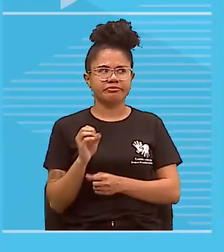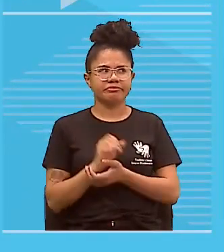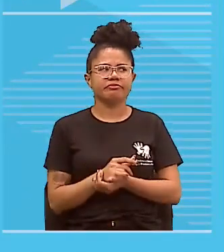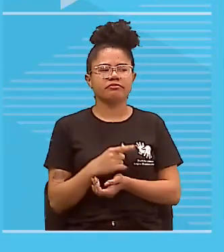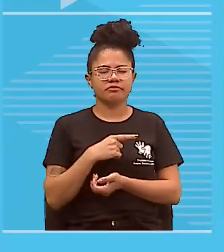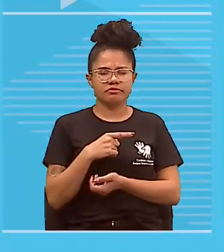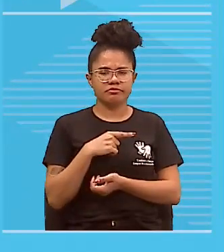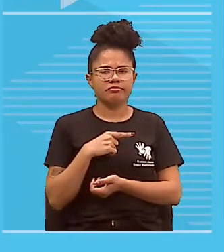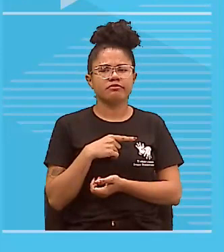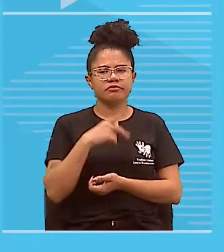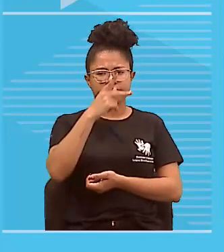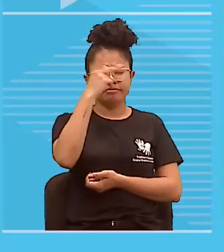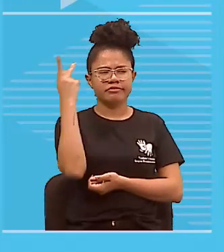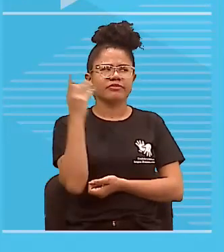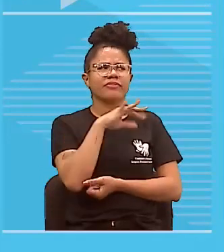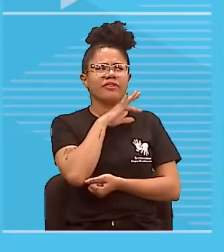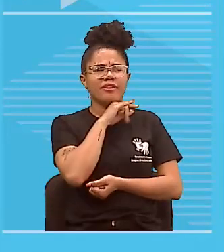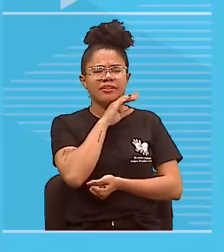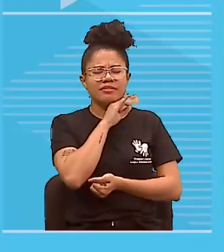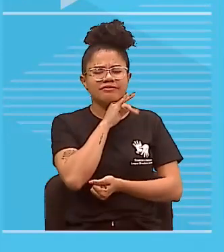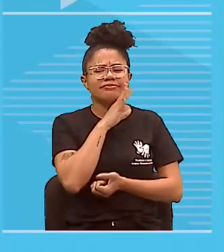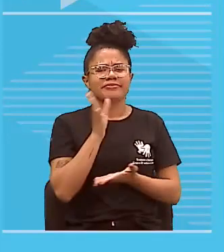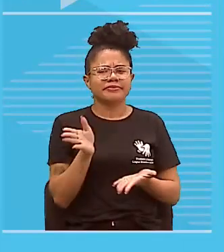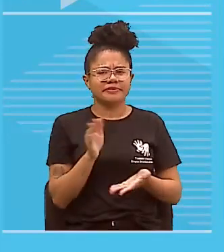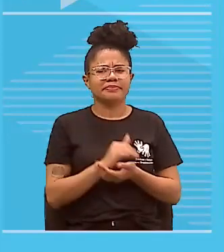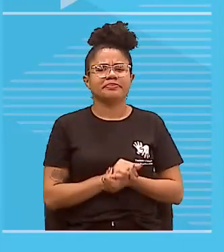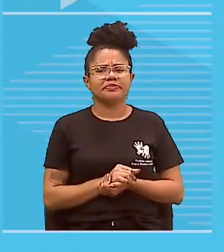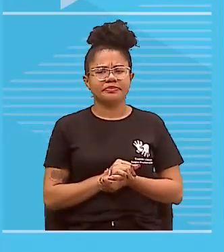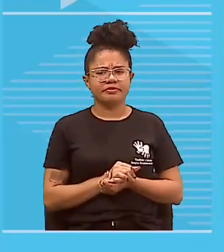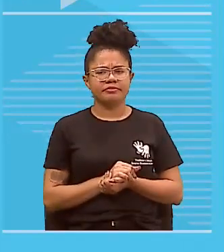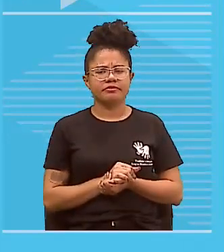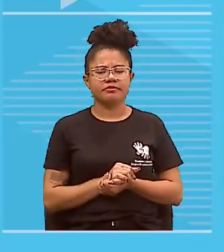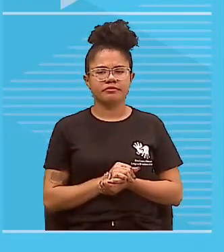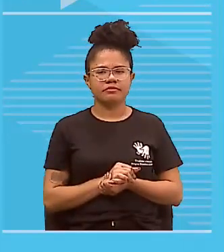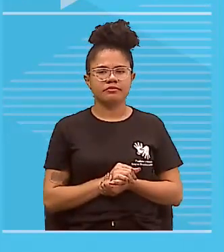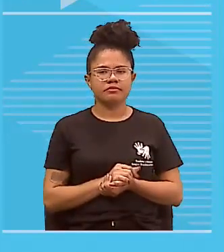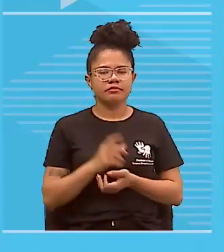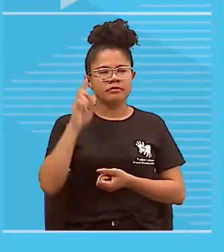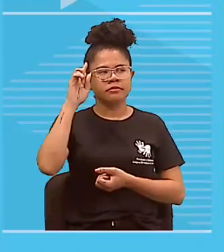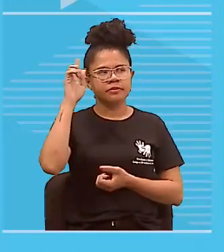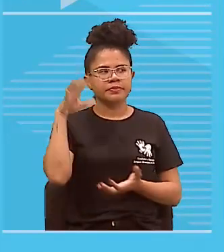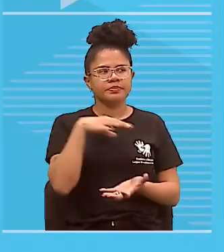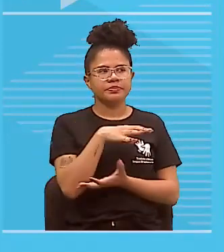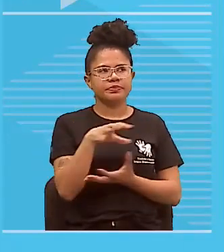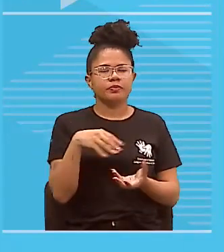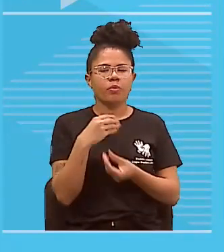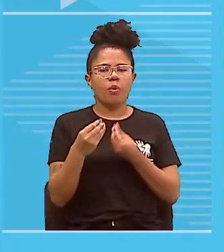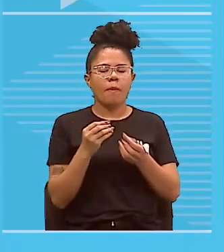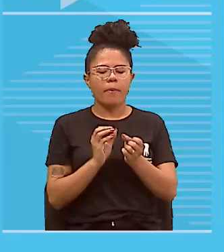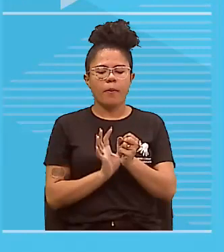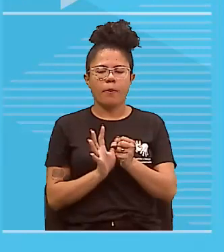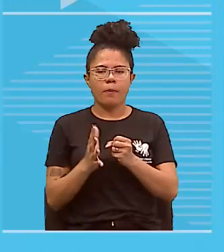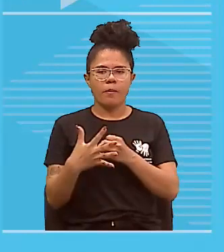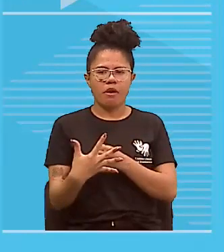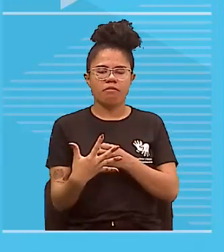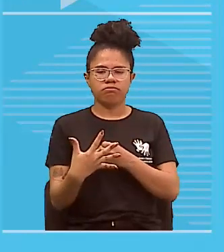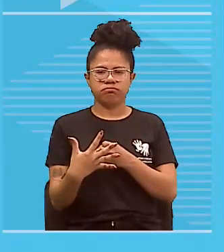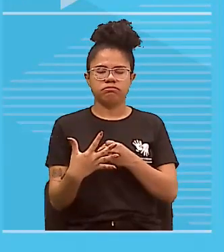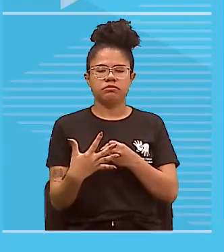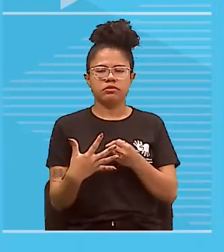pior. Aff, te afasta desse povo. Bora lá. Dia da Terra. Como o coronavírus mudou o